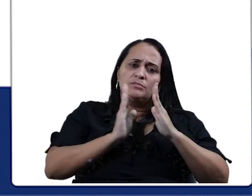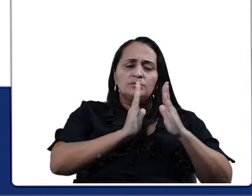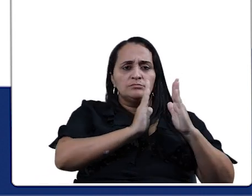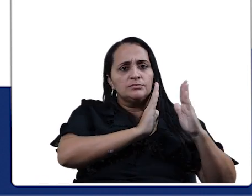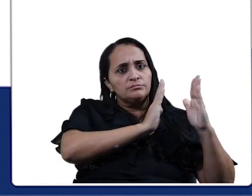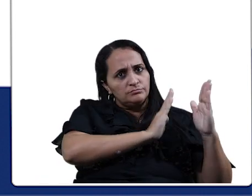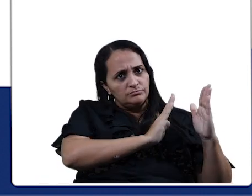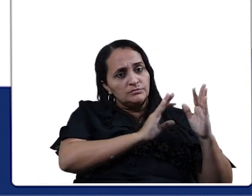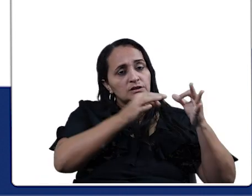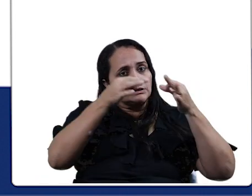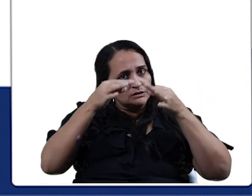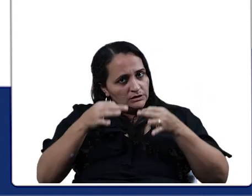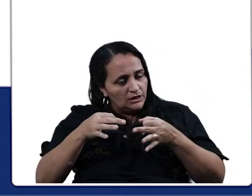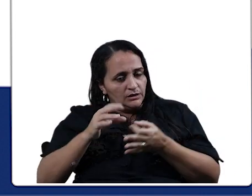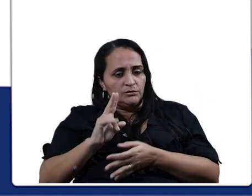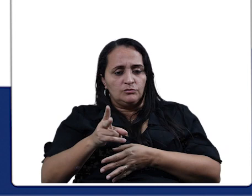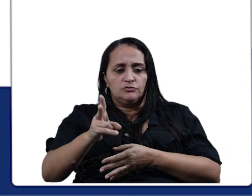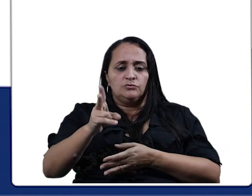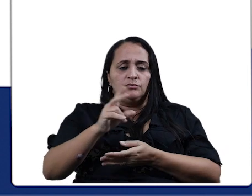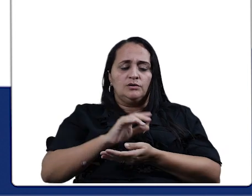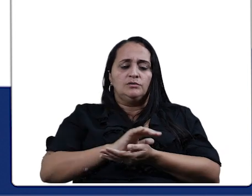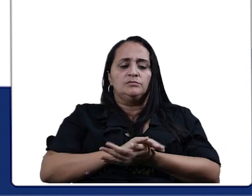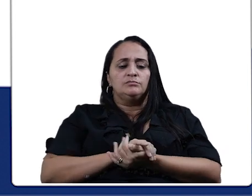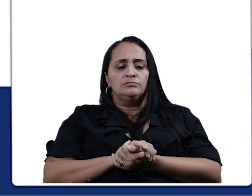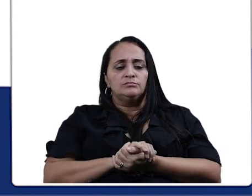milhar. Então, continuando.